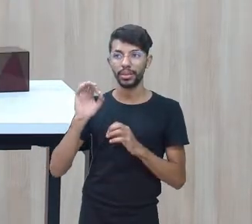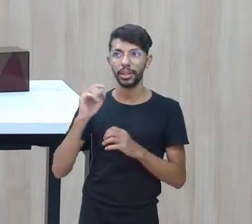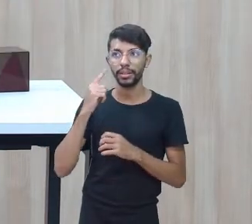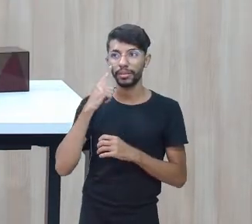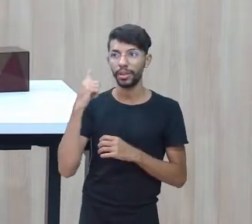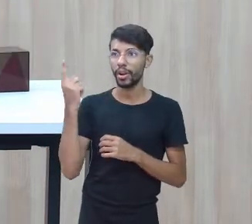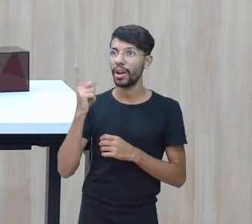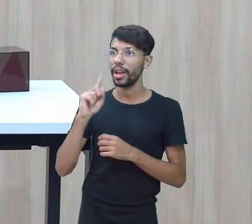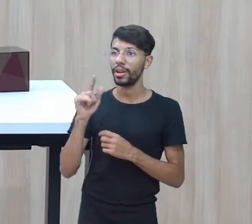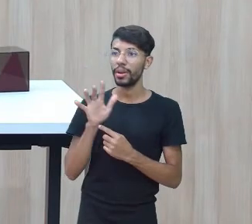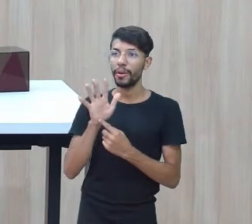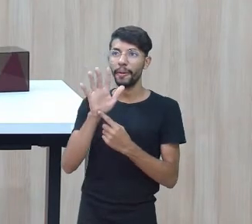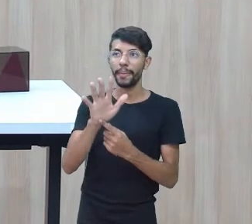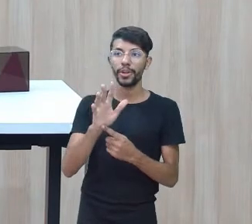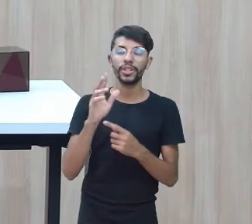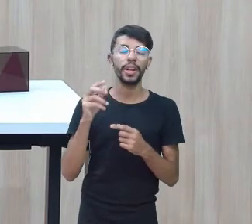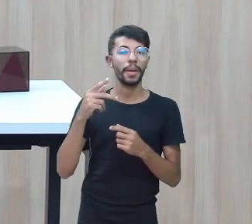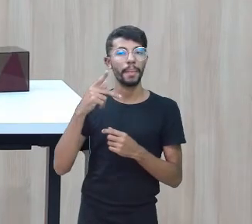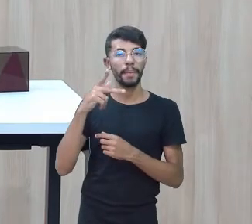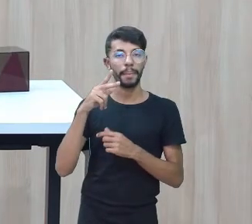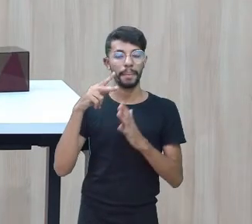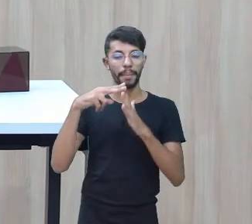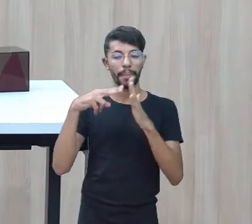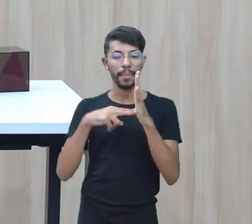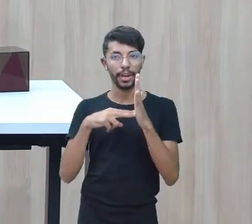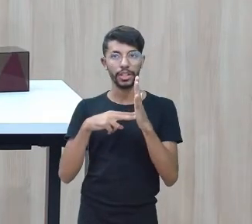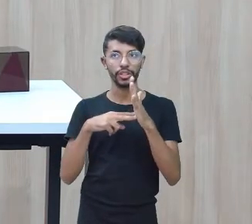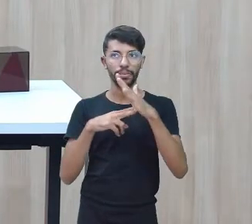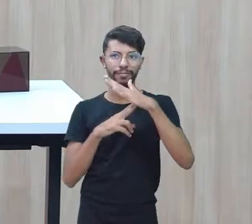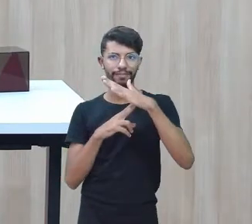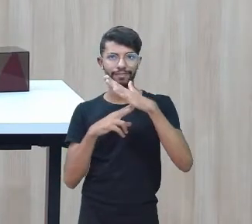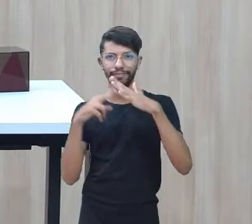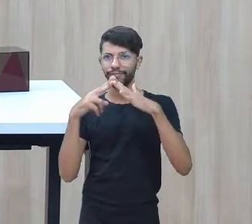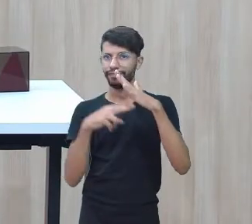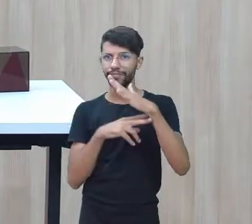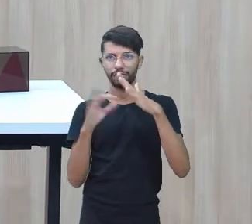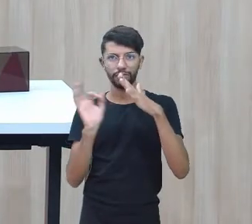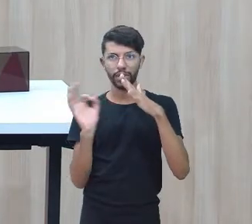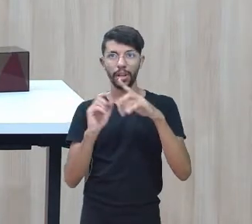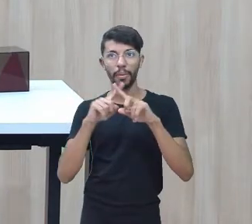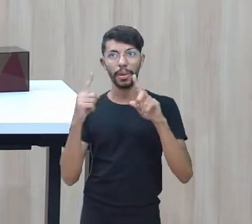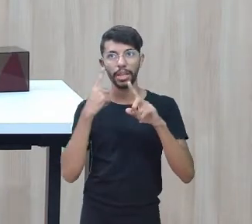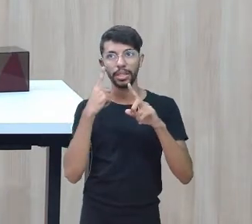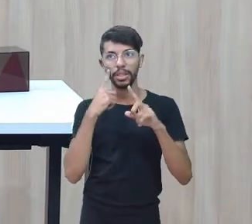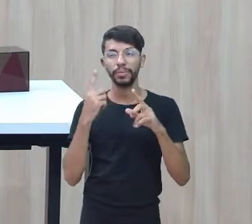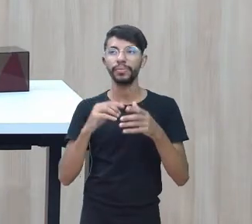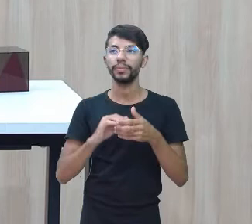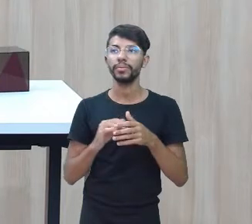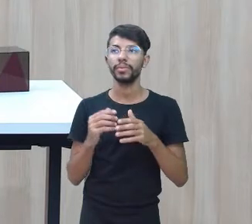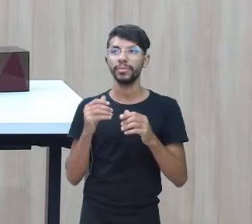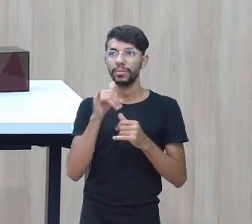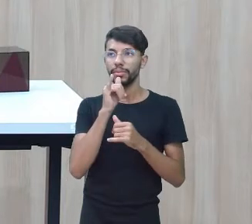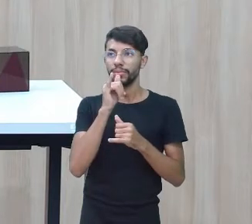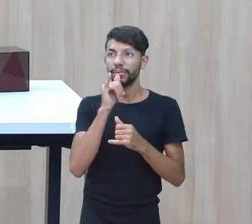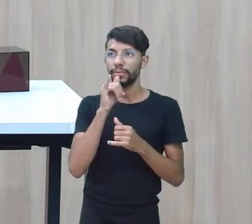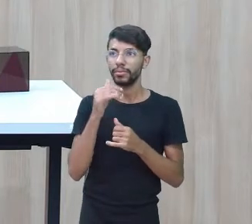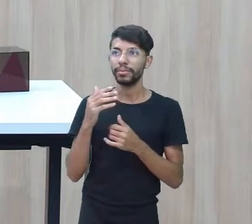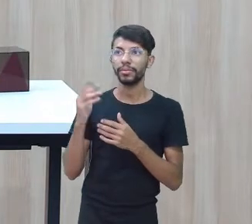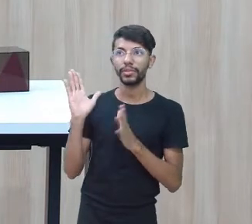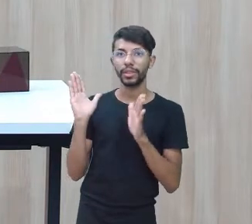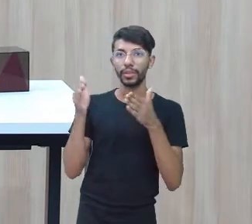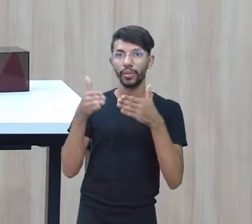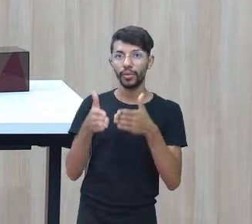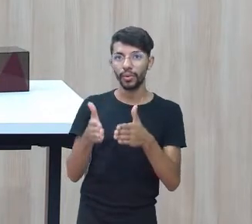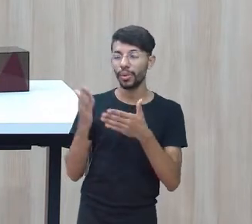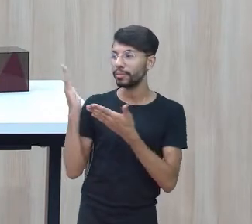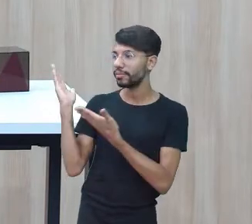Aqui, eu não trouxe prismas oblíquos, porque o nosso objeto de estudo vai ser os retos. Mas aqui, ó, por exemplo... Foca aqui, Billy,